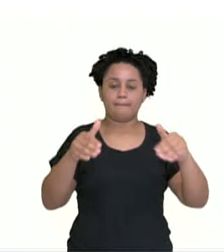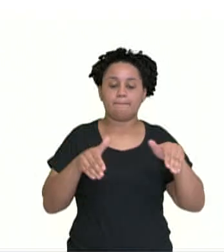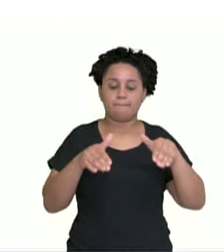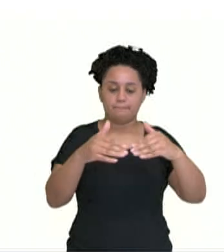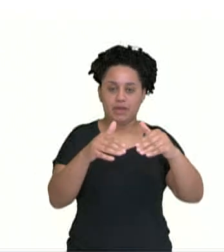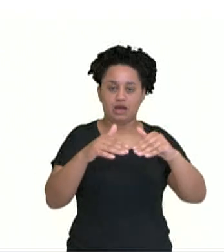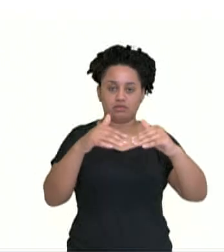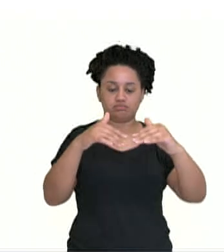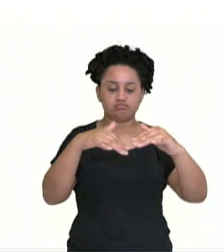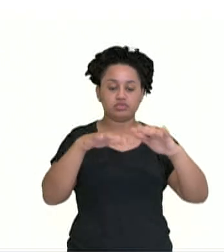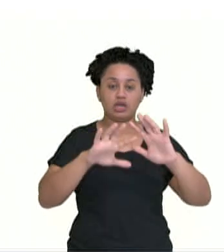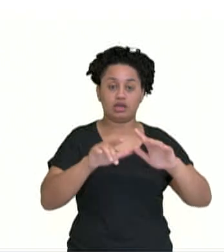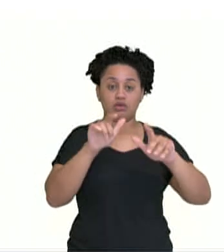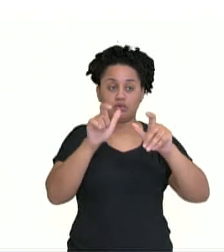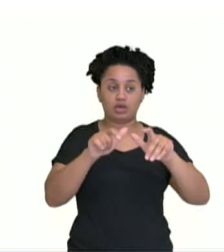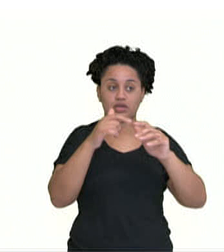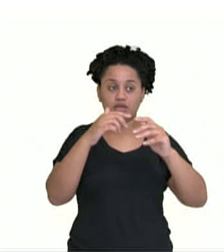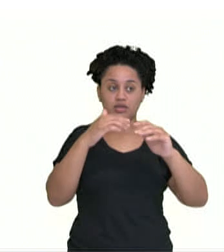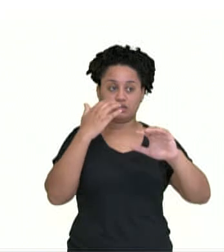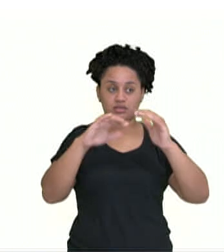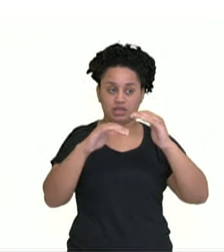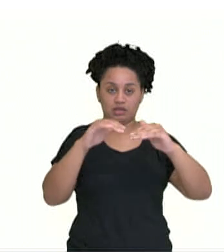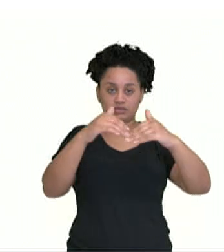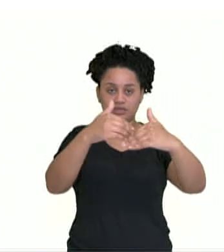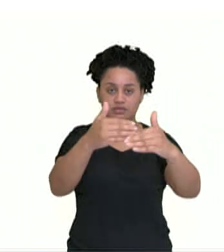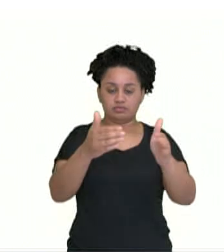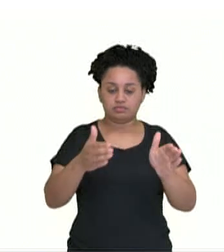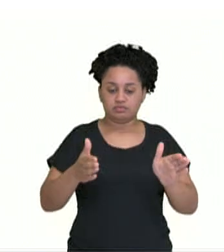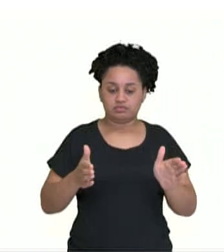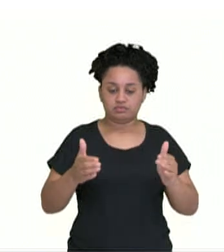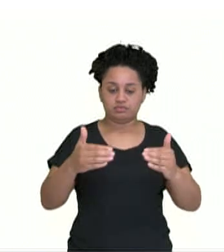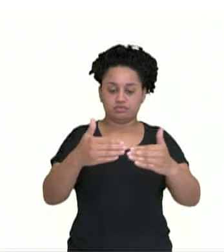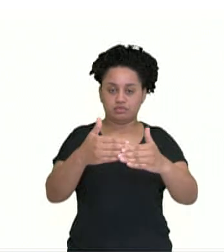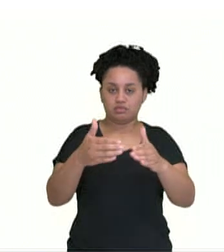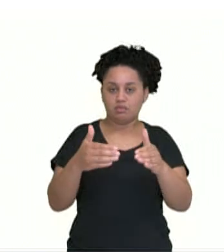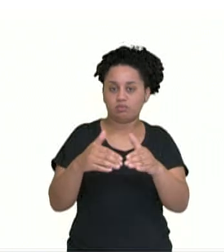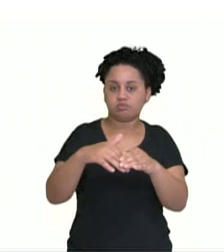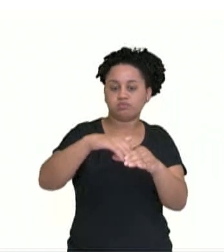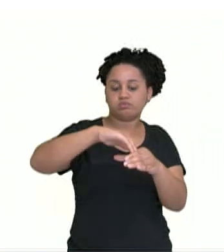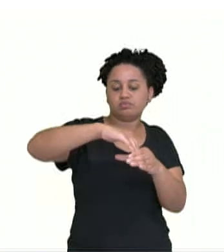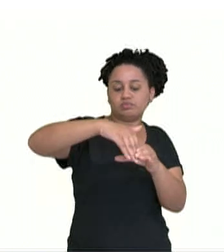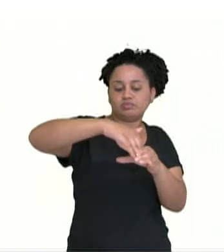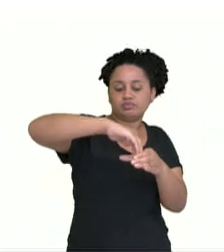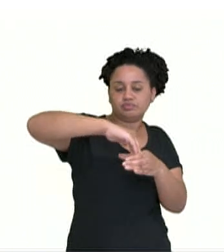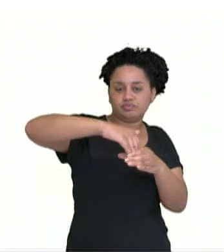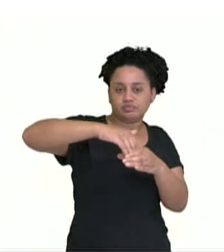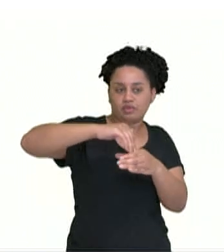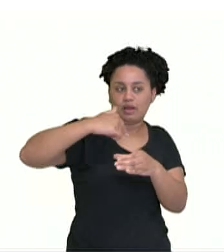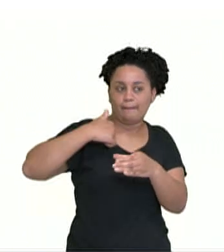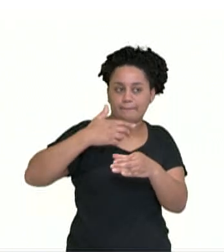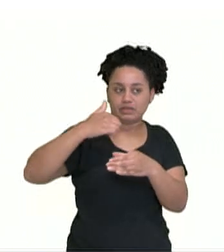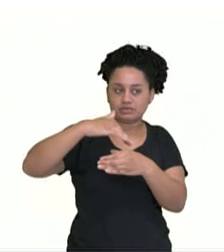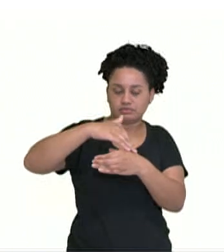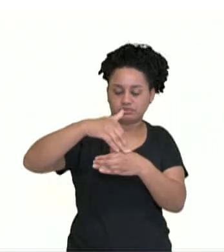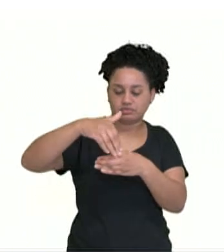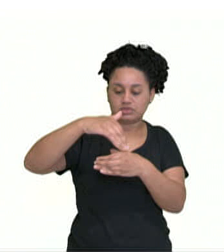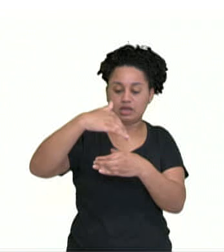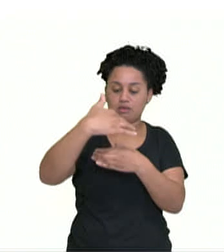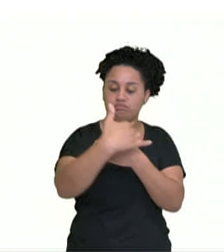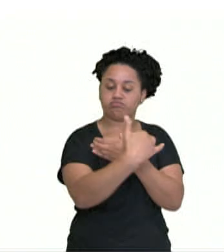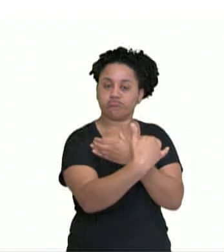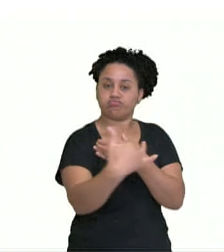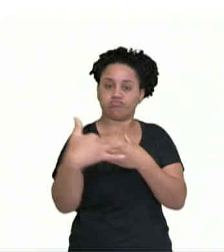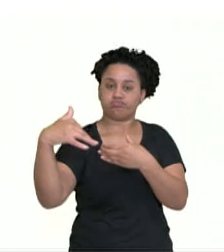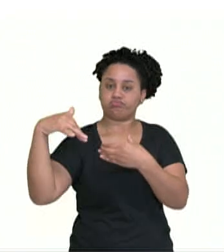coro cantava. Então, esta área semicircular logo abaixo da plateia era conhecida